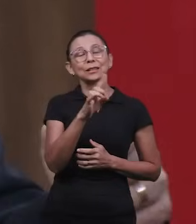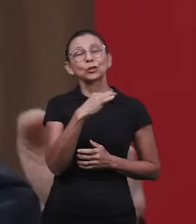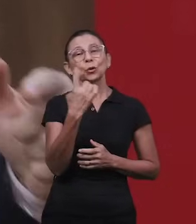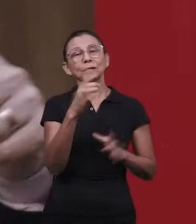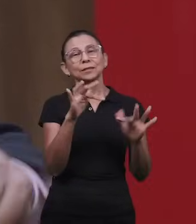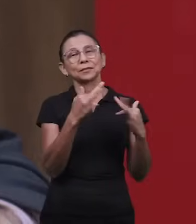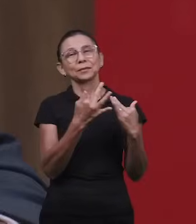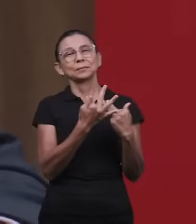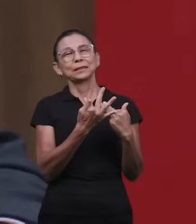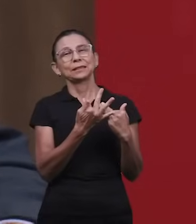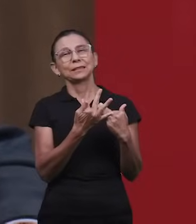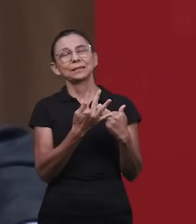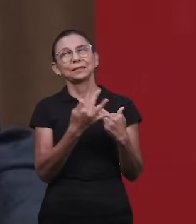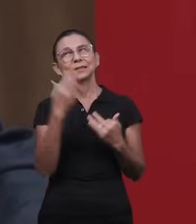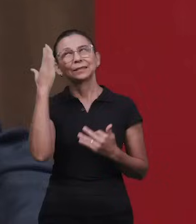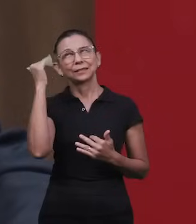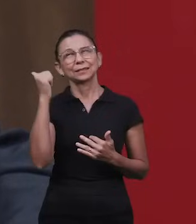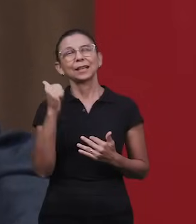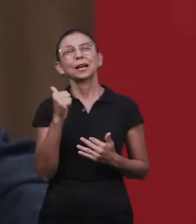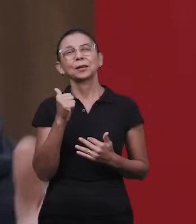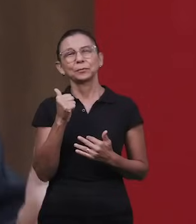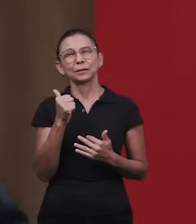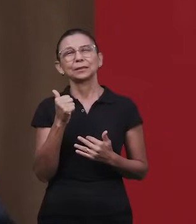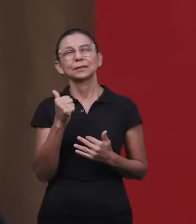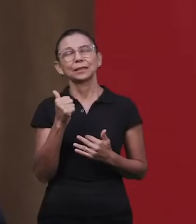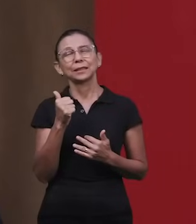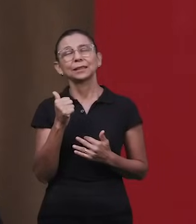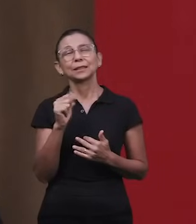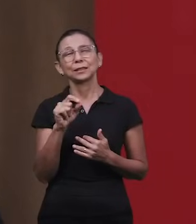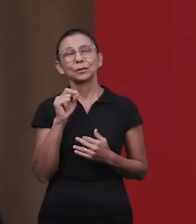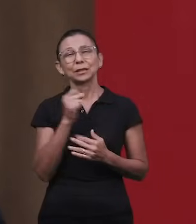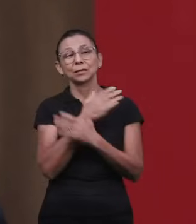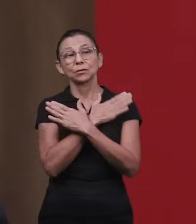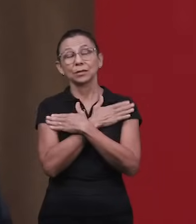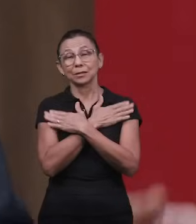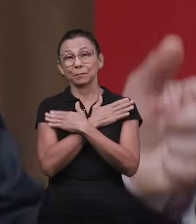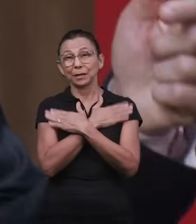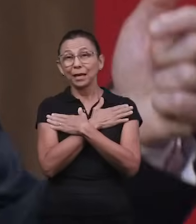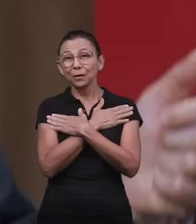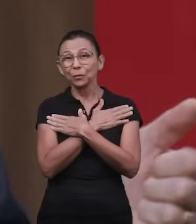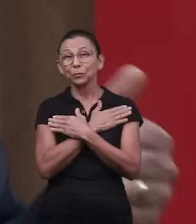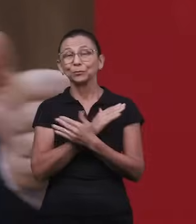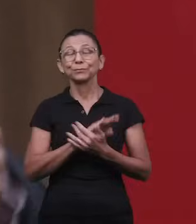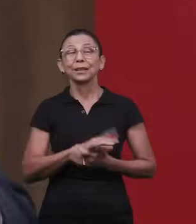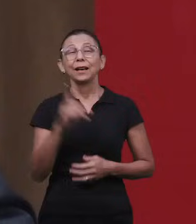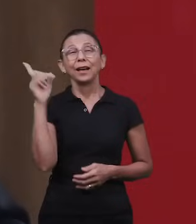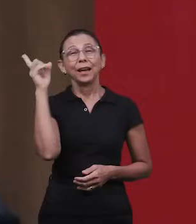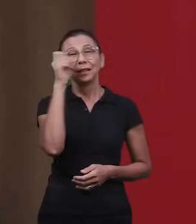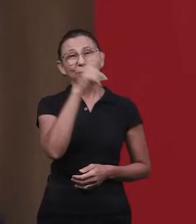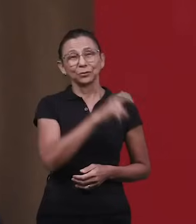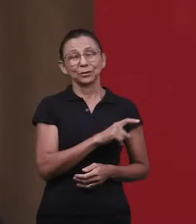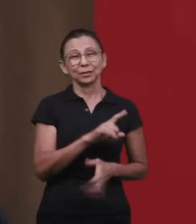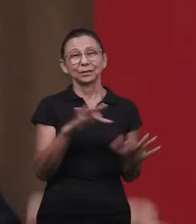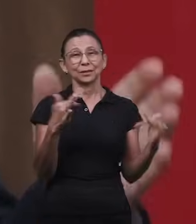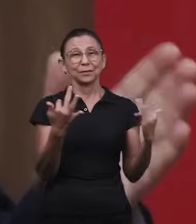Senhor sabe que o desemprego do pai afeta a família inteira. Então o Senhor foi em socorro. Quer dizer, foi um socorro